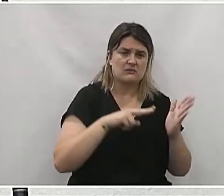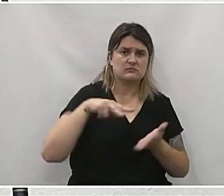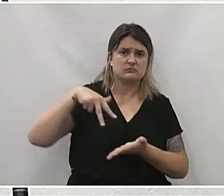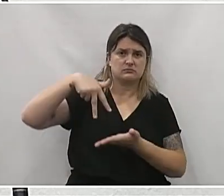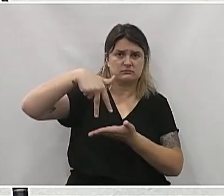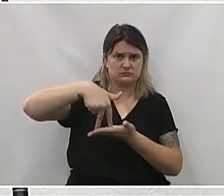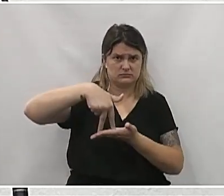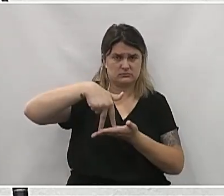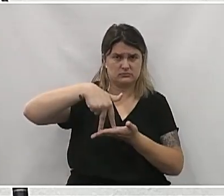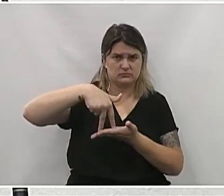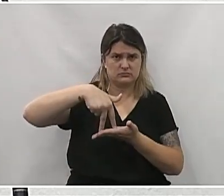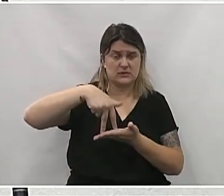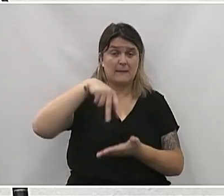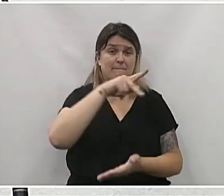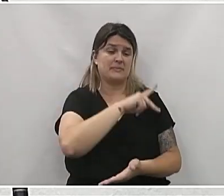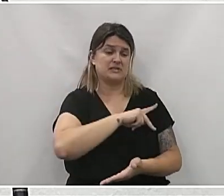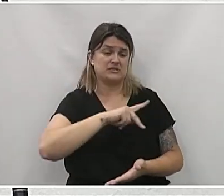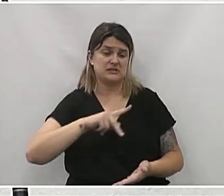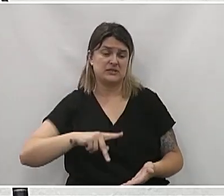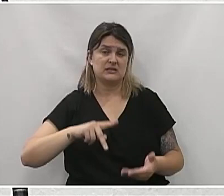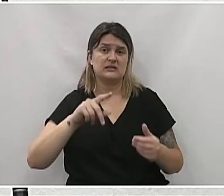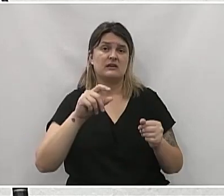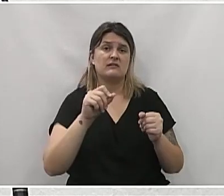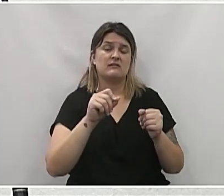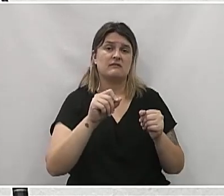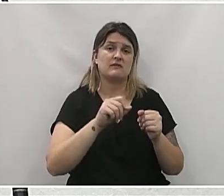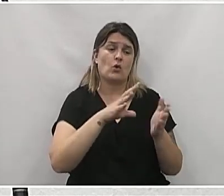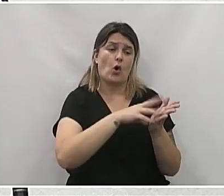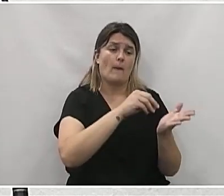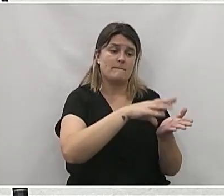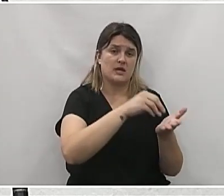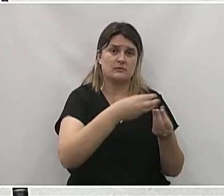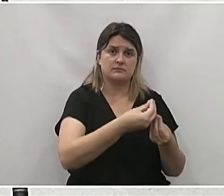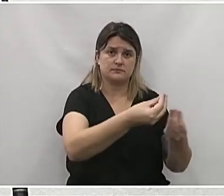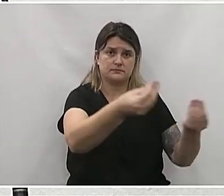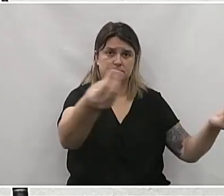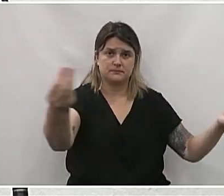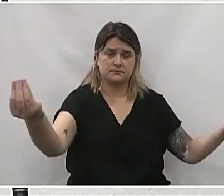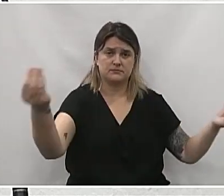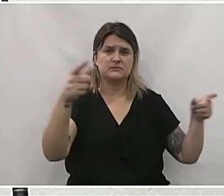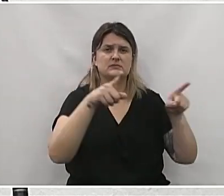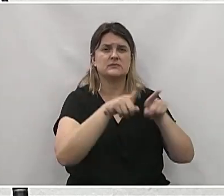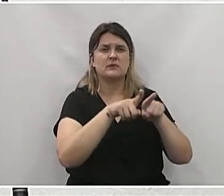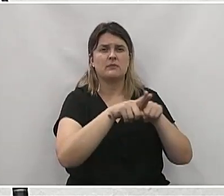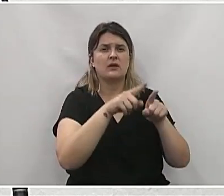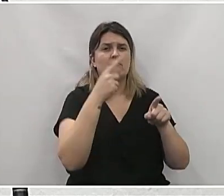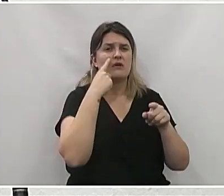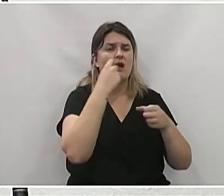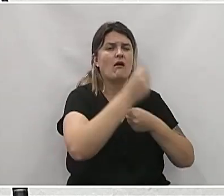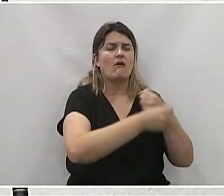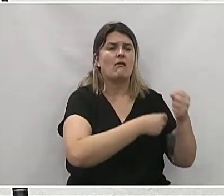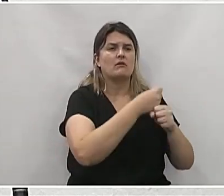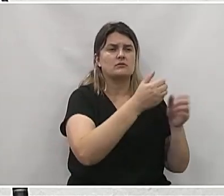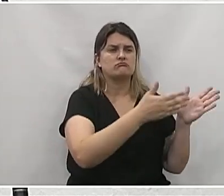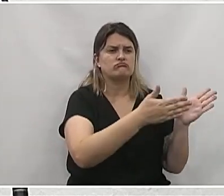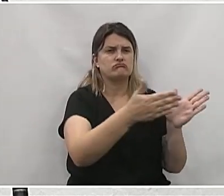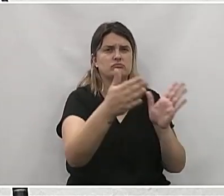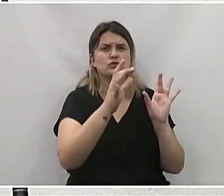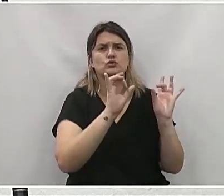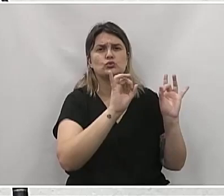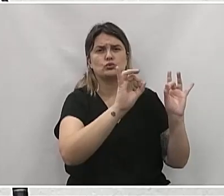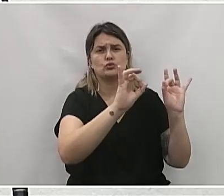plenário, o presidente fará distribuir cópia do mesmo, bem como do balanço anual a todos os